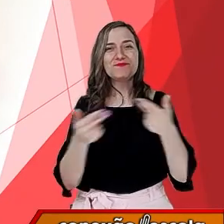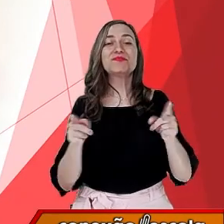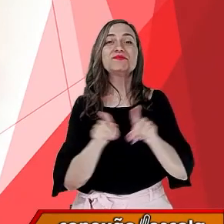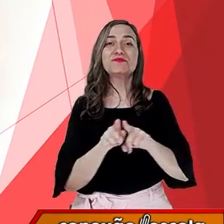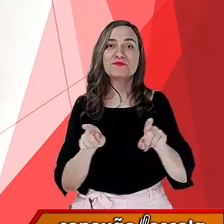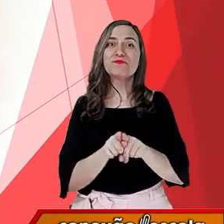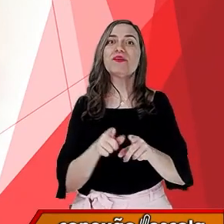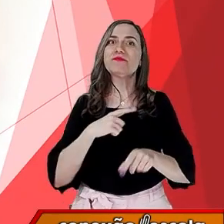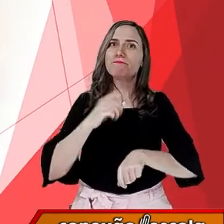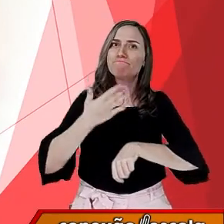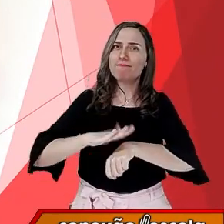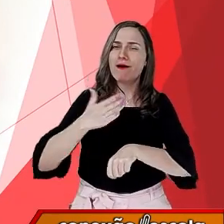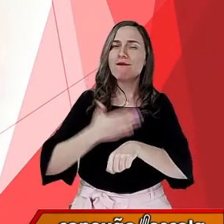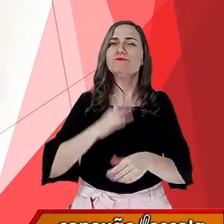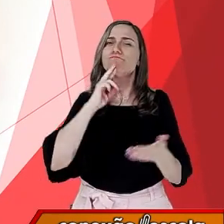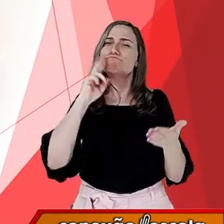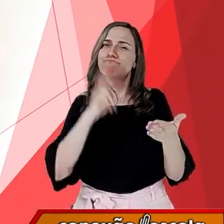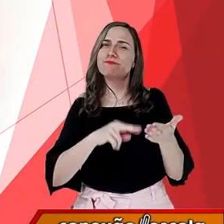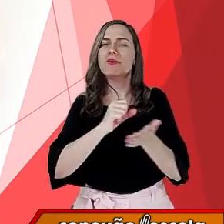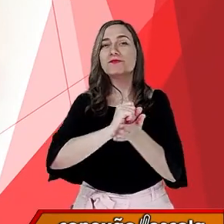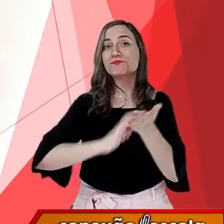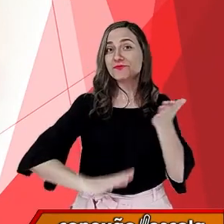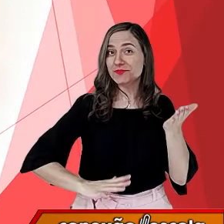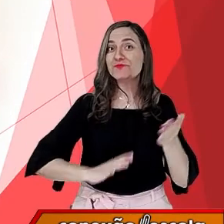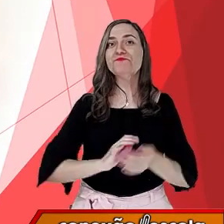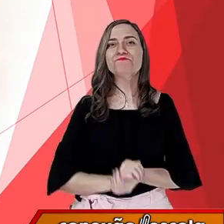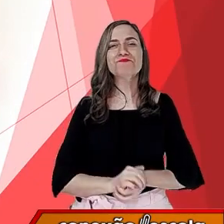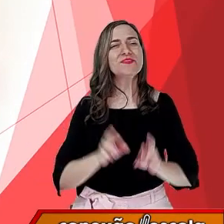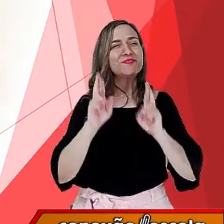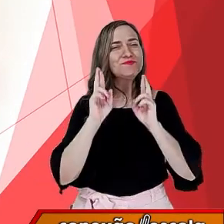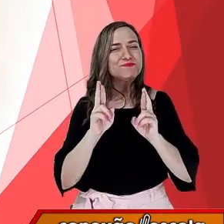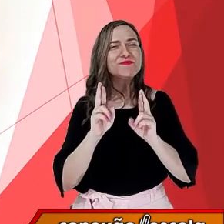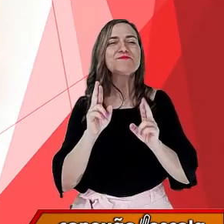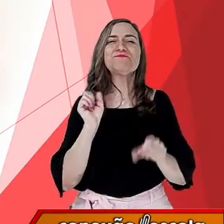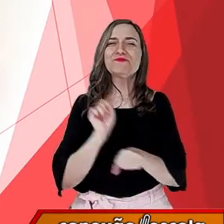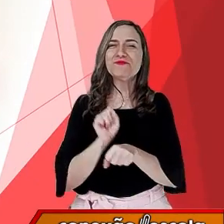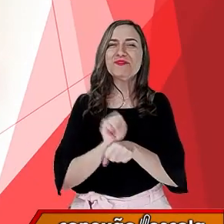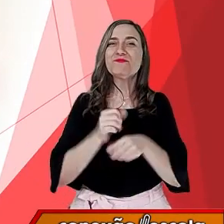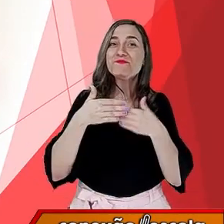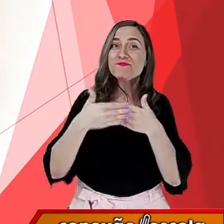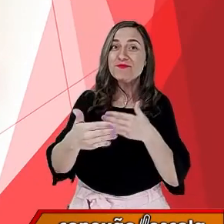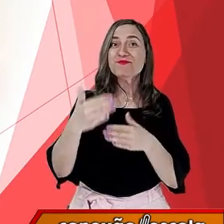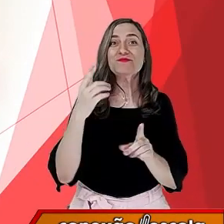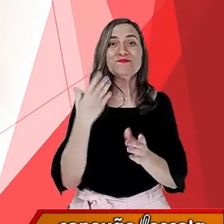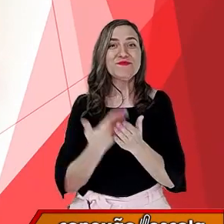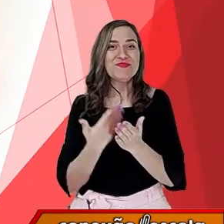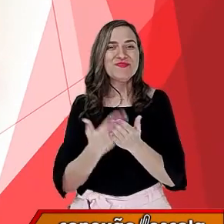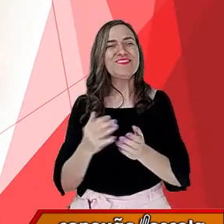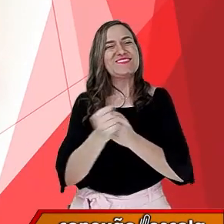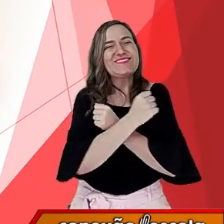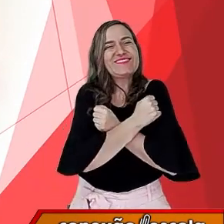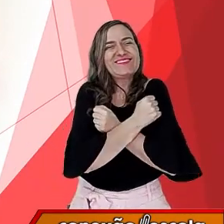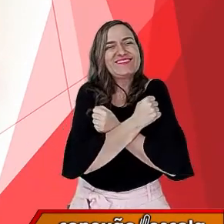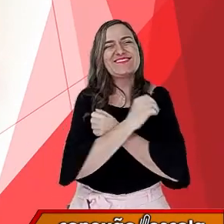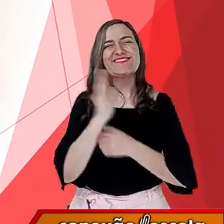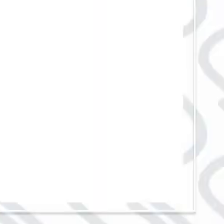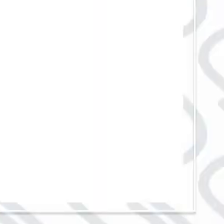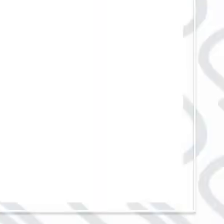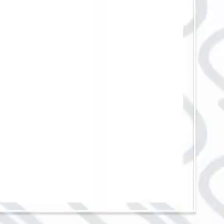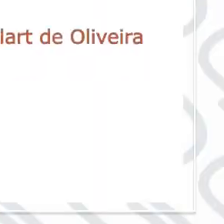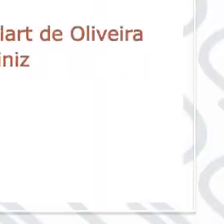em exercício dessas razões trigonométricas. Esperamos você até a próxima aula. Um grande abraço!